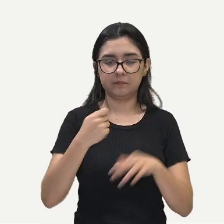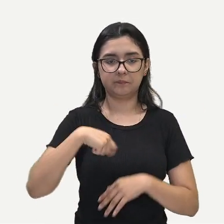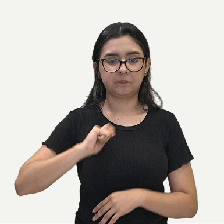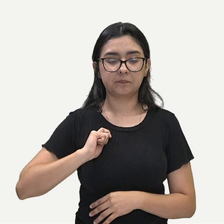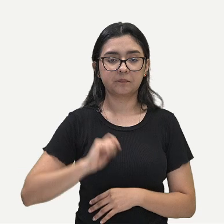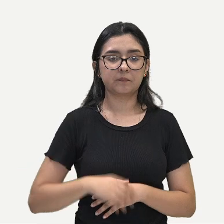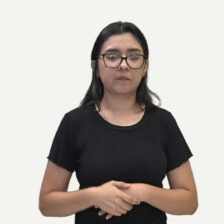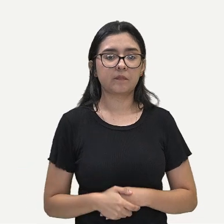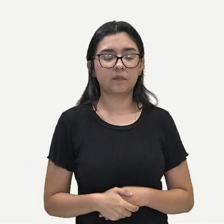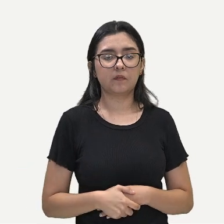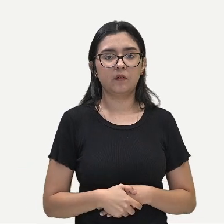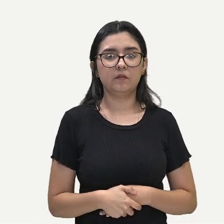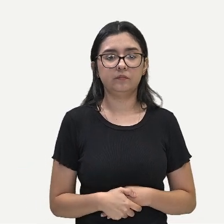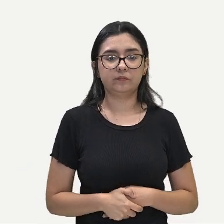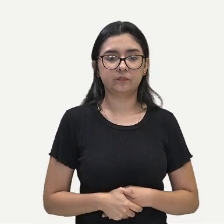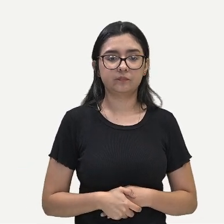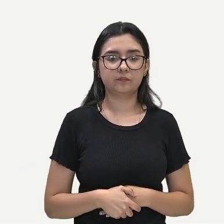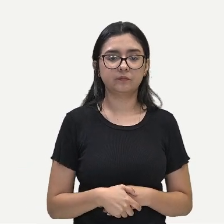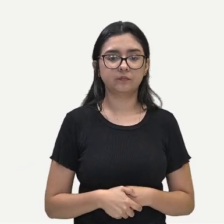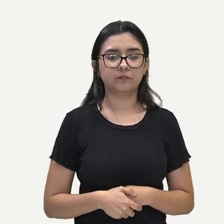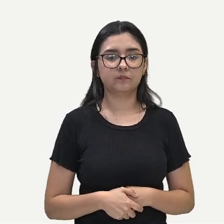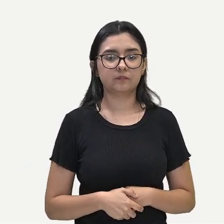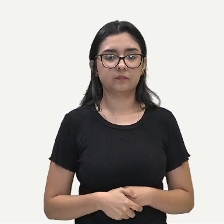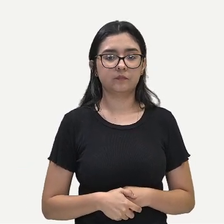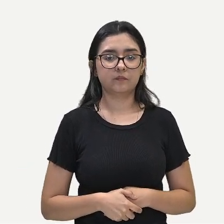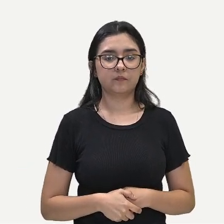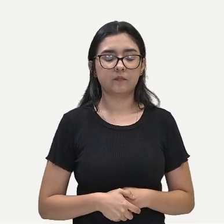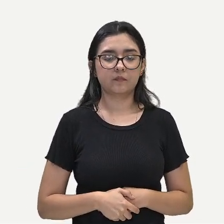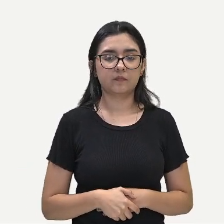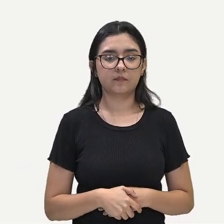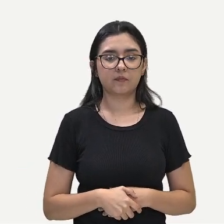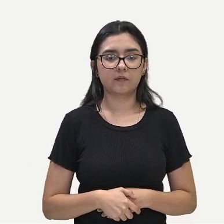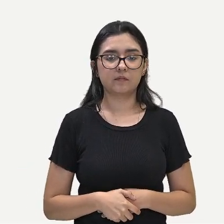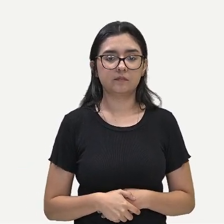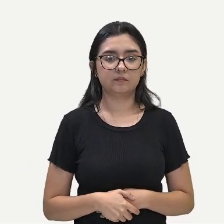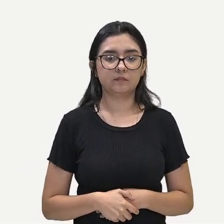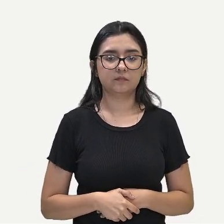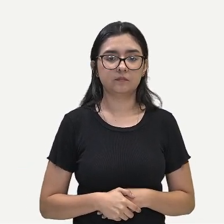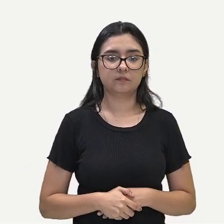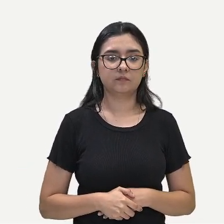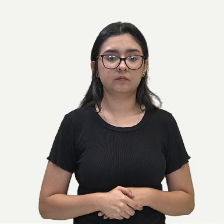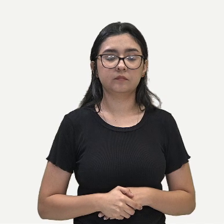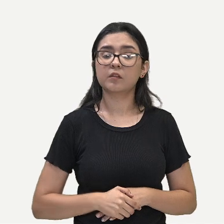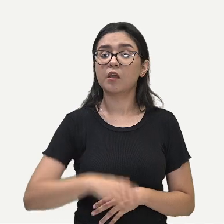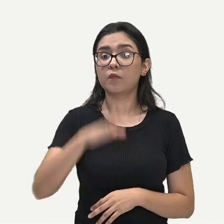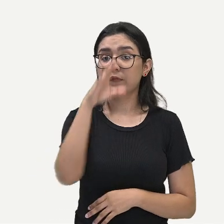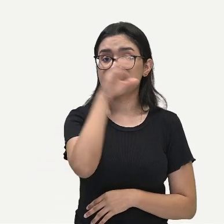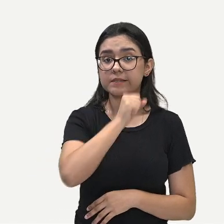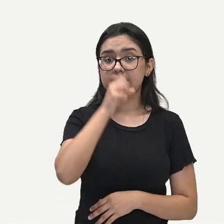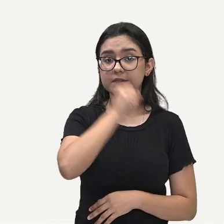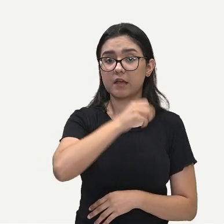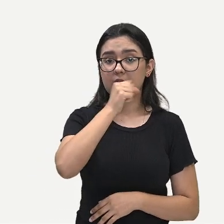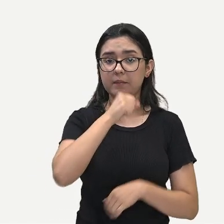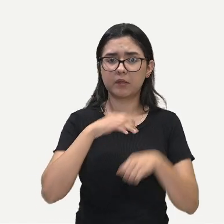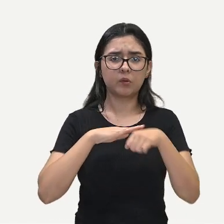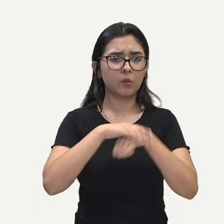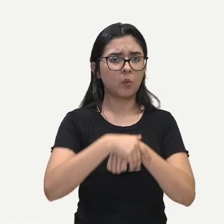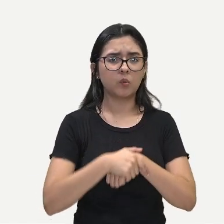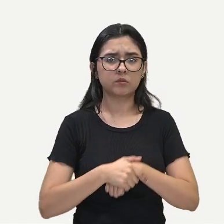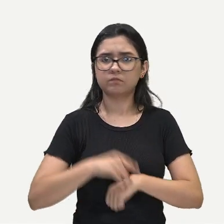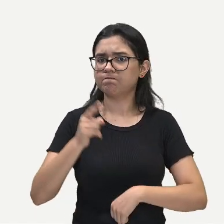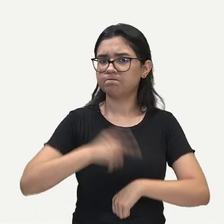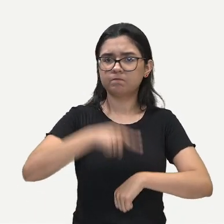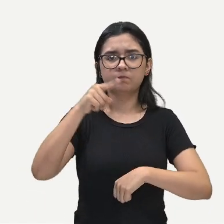se puso a llover muitíssimo de repente. Então, foi sábado à noite, do nada,